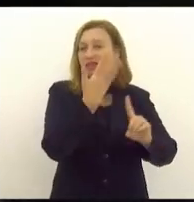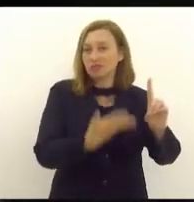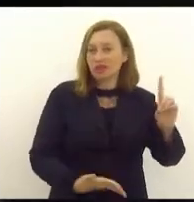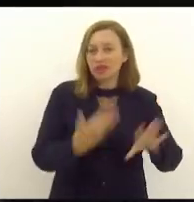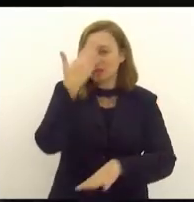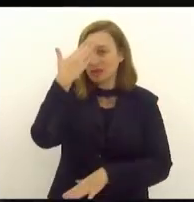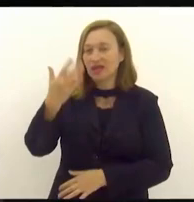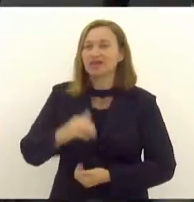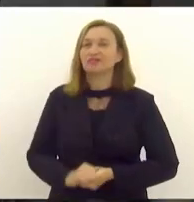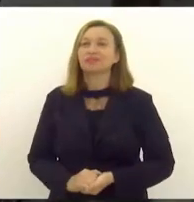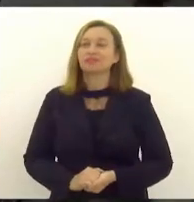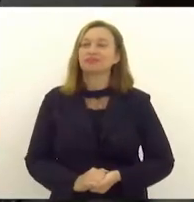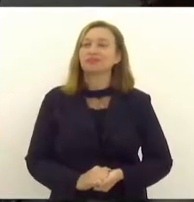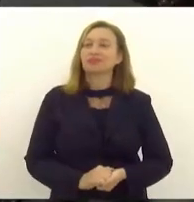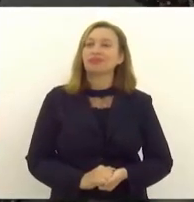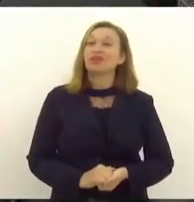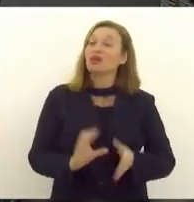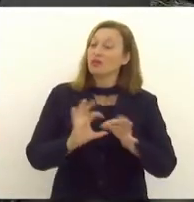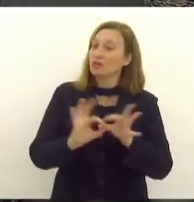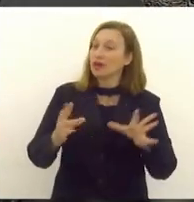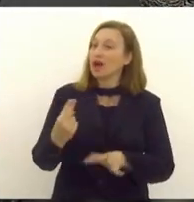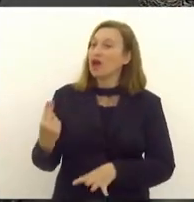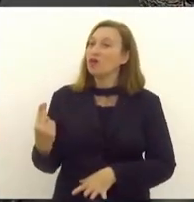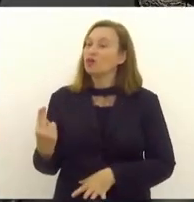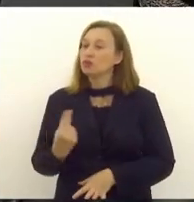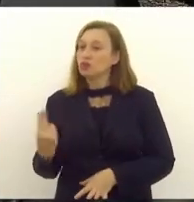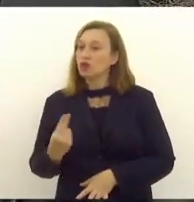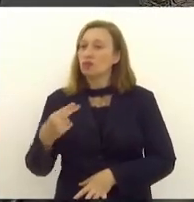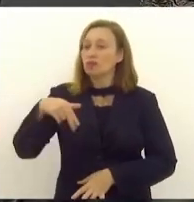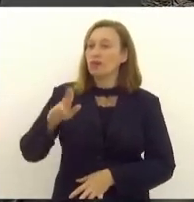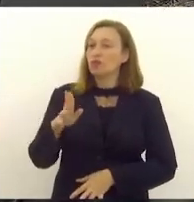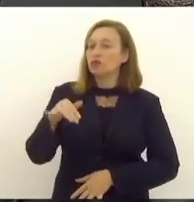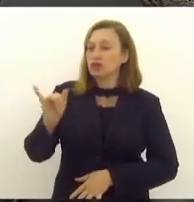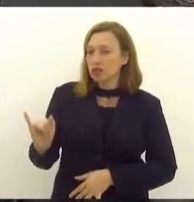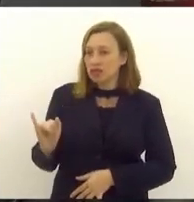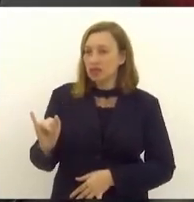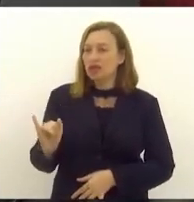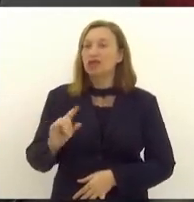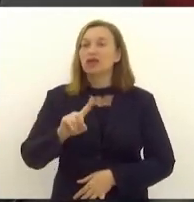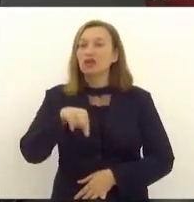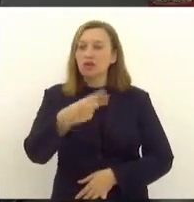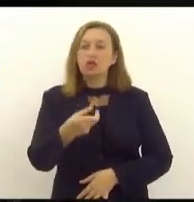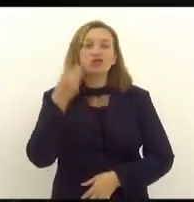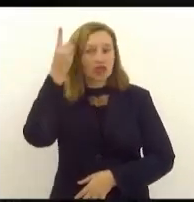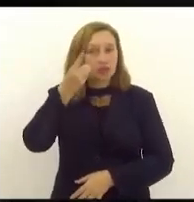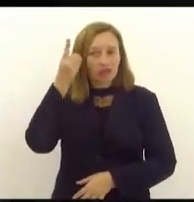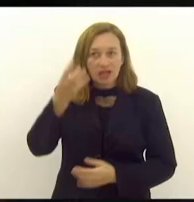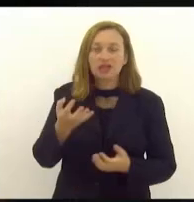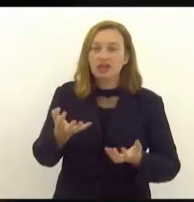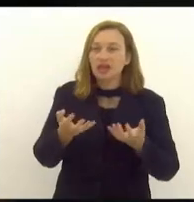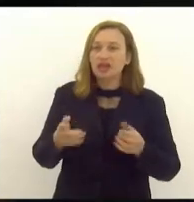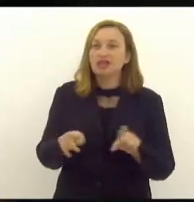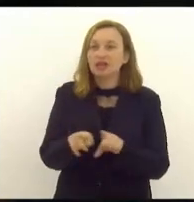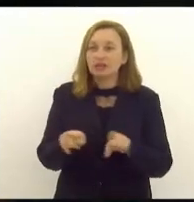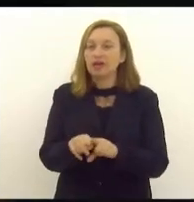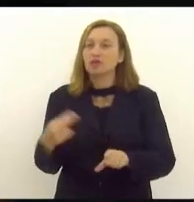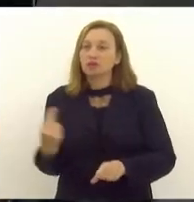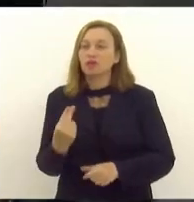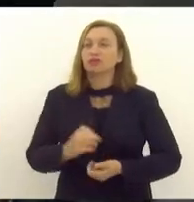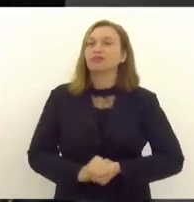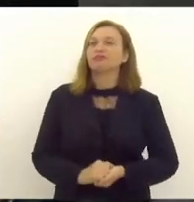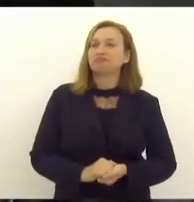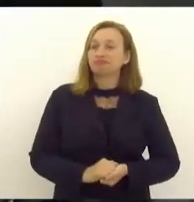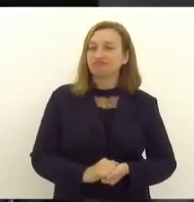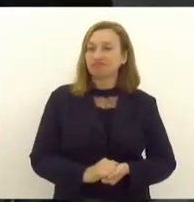Muito obrigado e vou liberar para o Monique Francisco Deputado da nossa cidade que possa também ser o autor do projeto